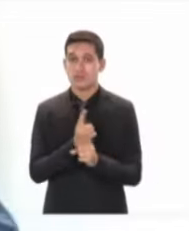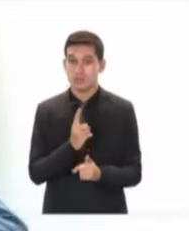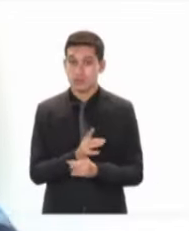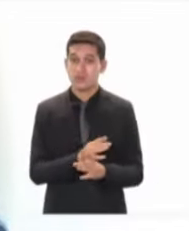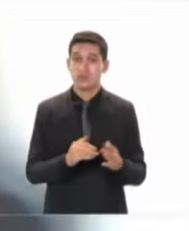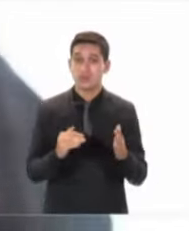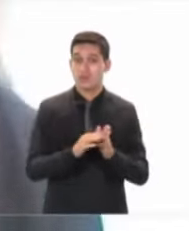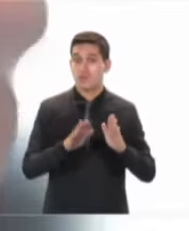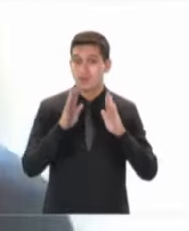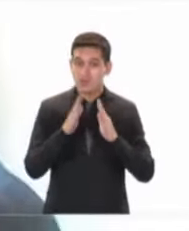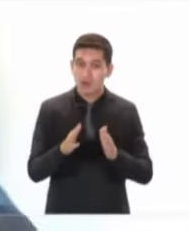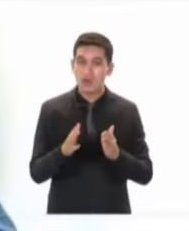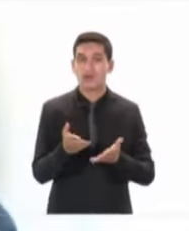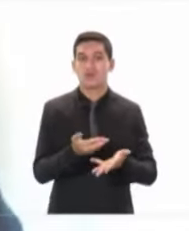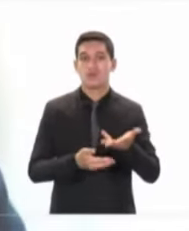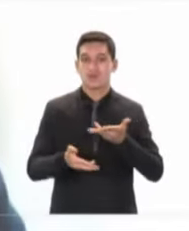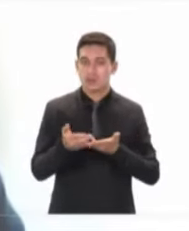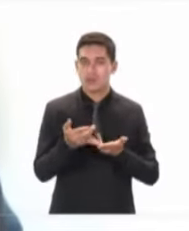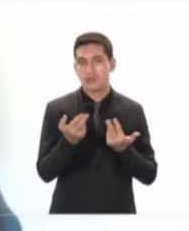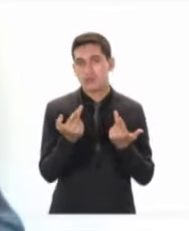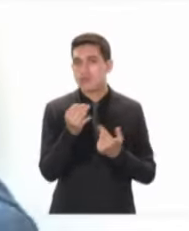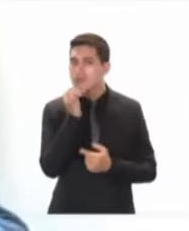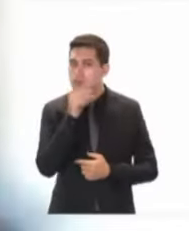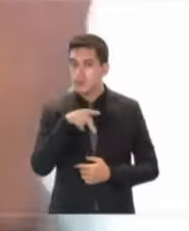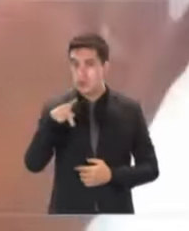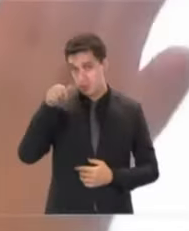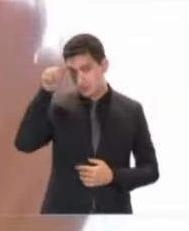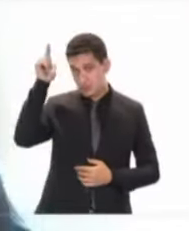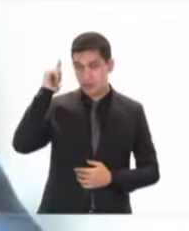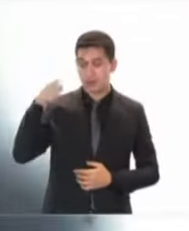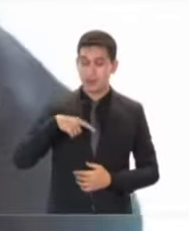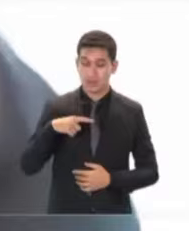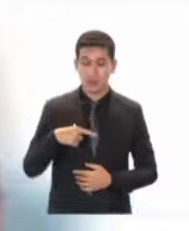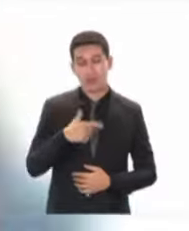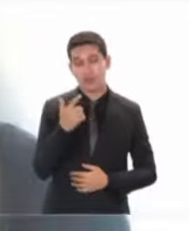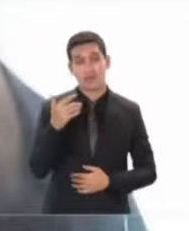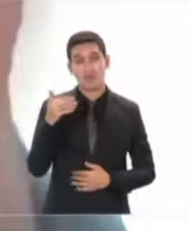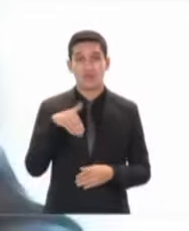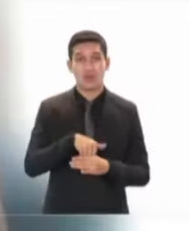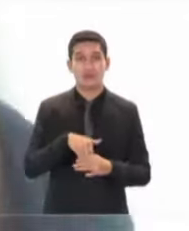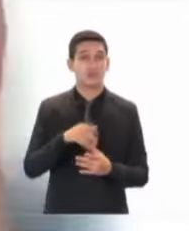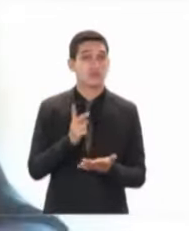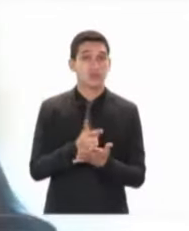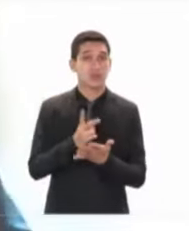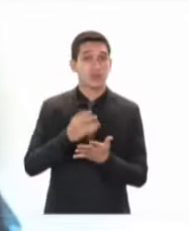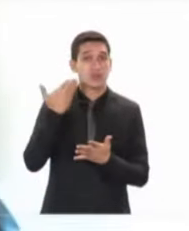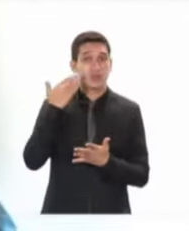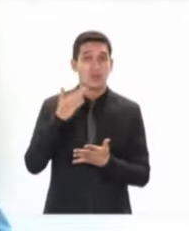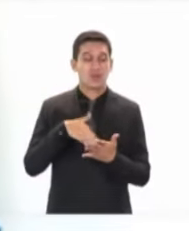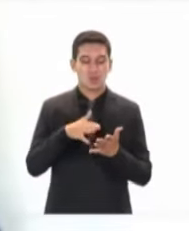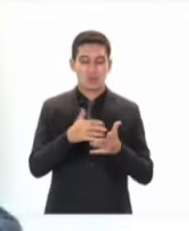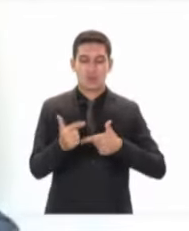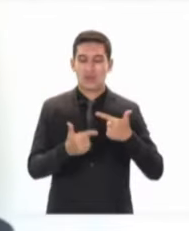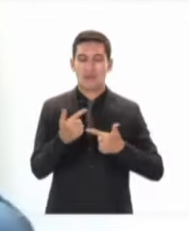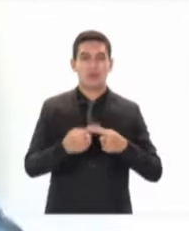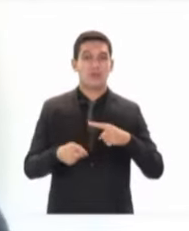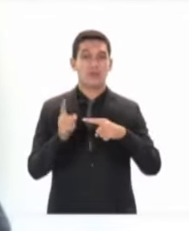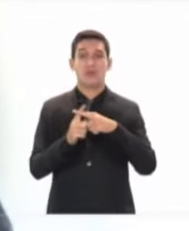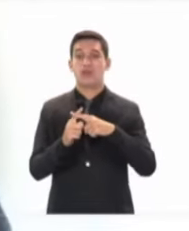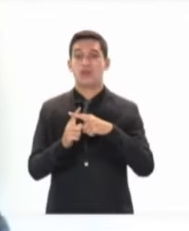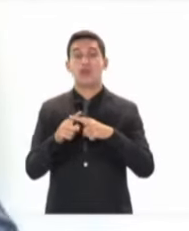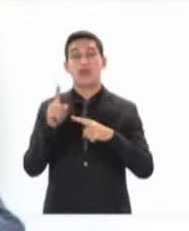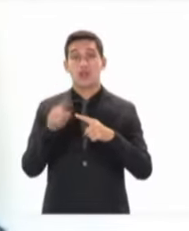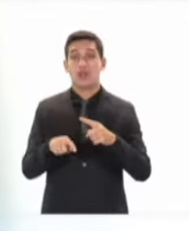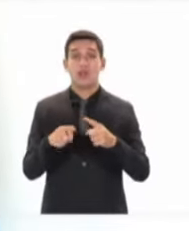dividida, disputada, o presidente Alexandre, por exemplo, manteve uma posição coerente, sempre entendendo que o impulsionamento positivo era